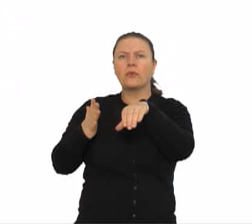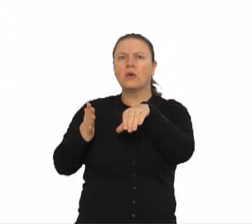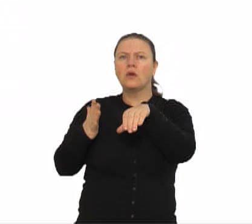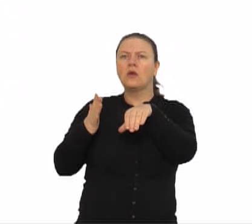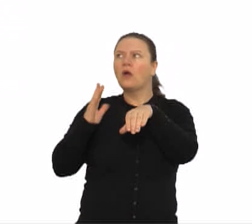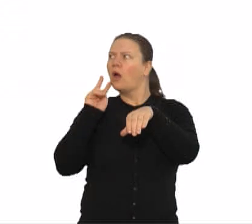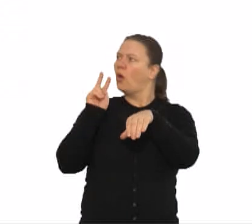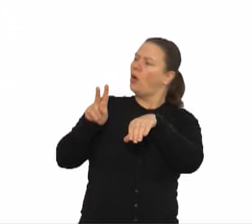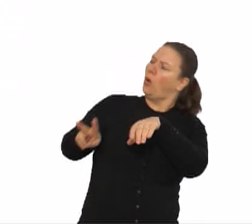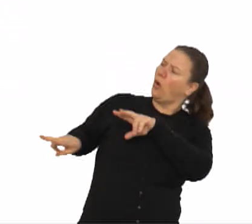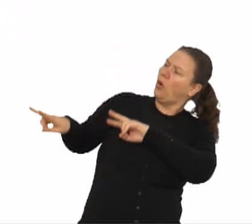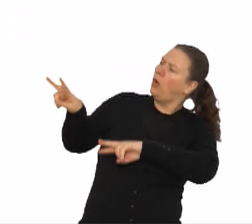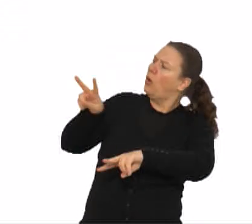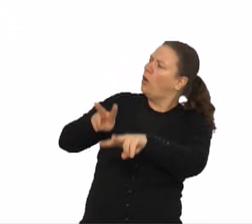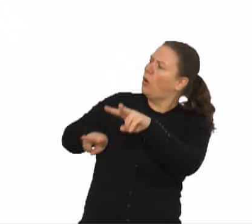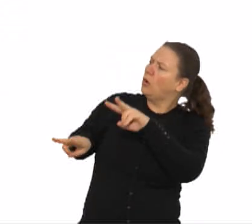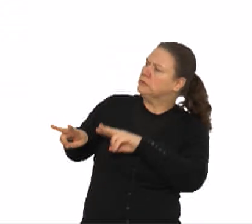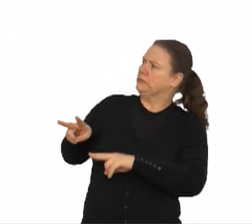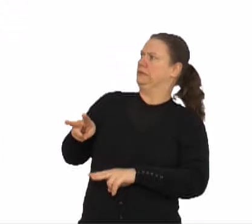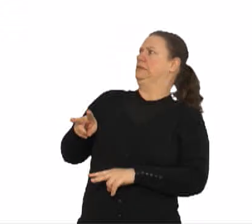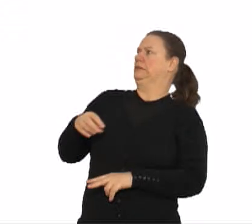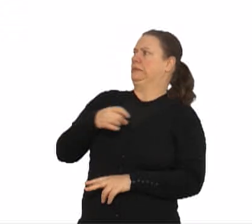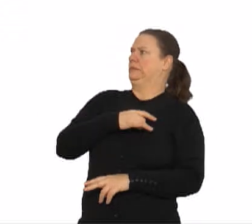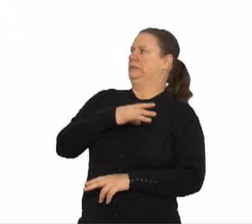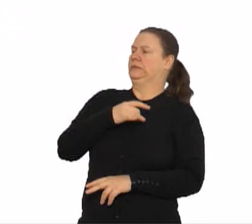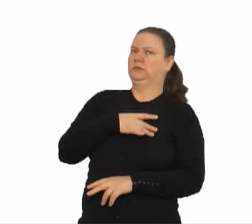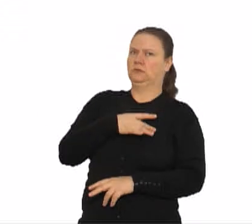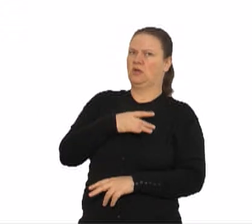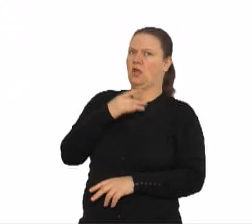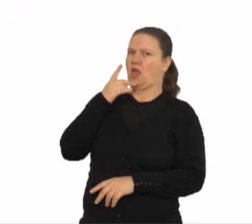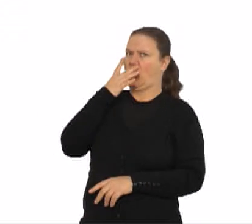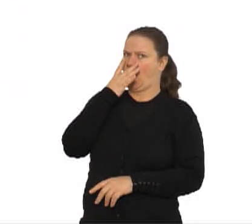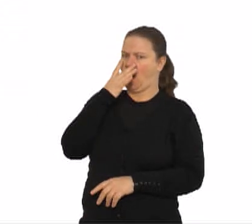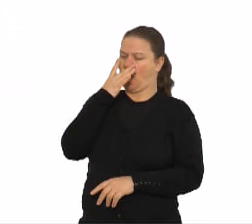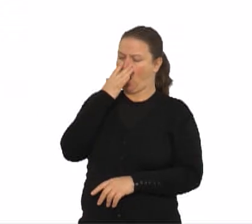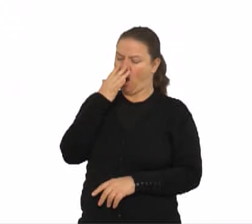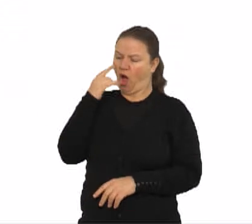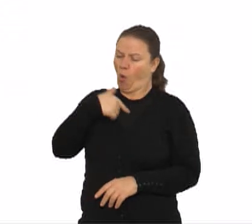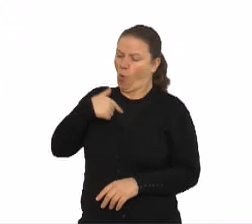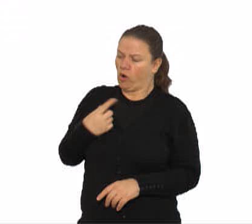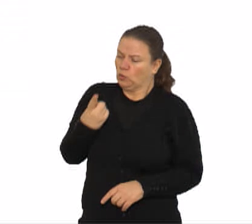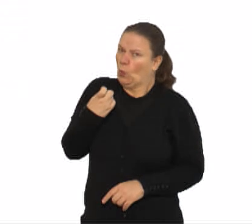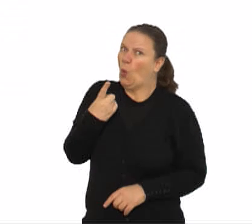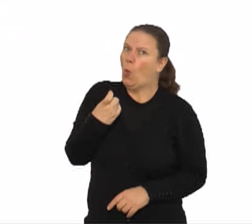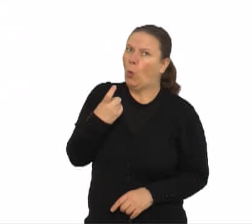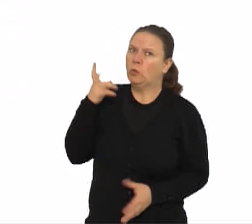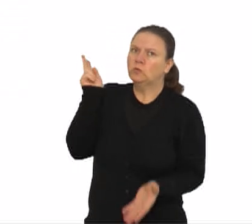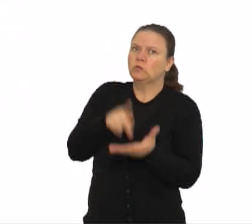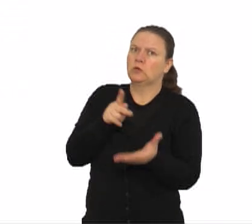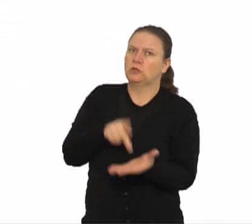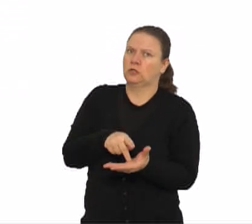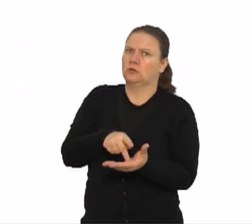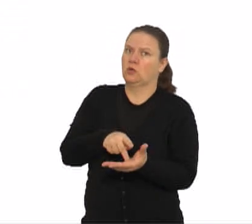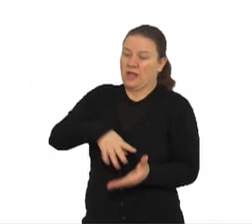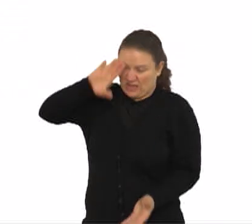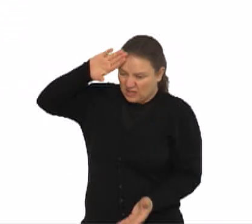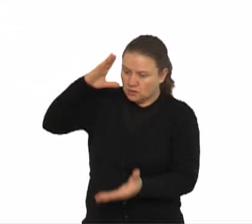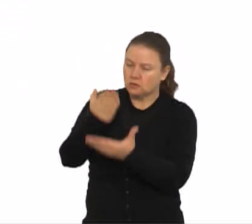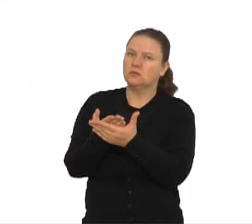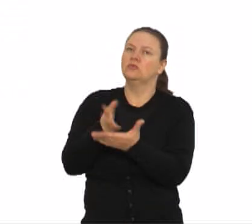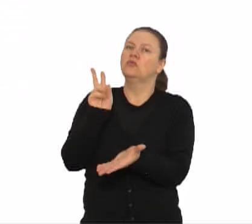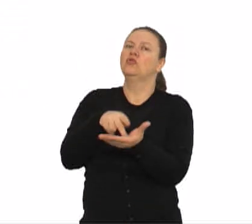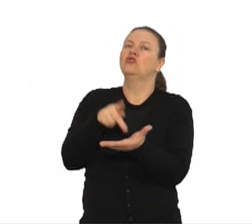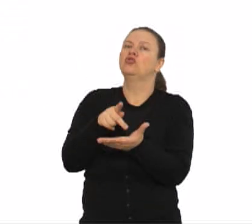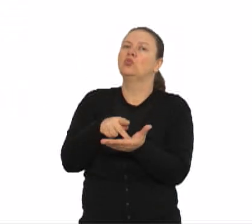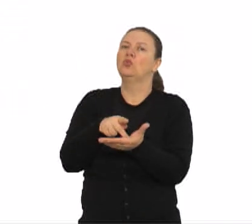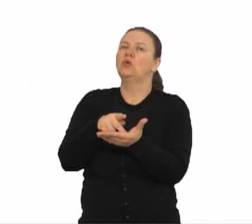fundo. E esses prisioneiros tinham por certo que a única verdade, que a única realidade, eram essas sombras